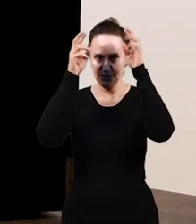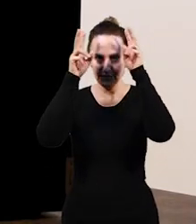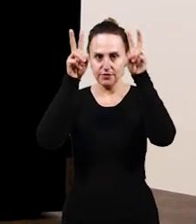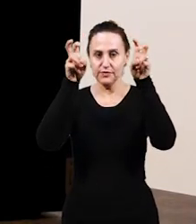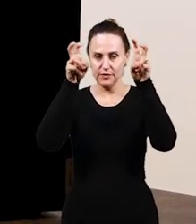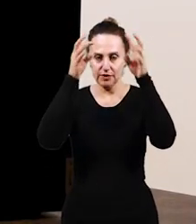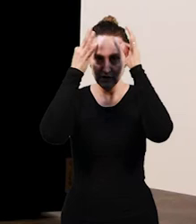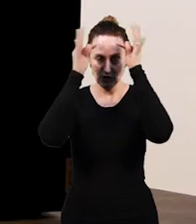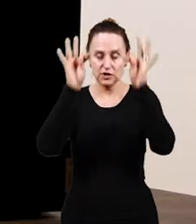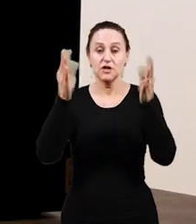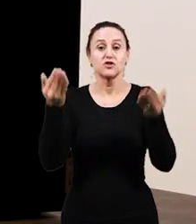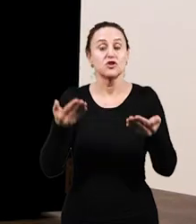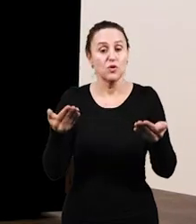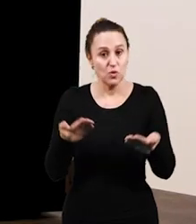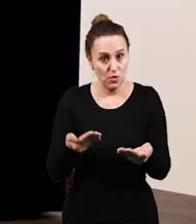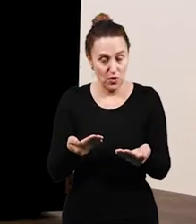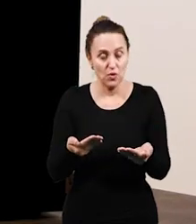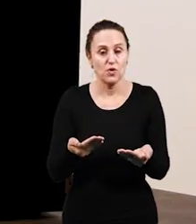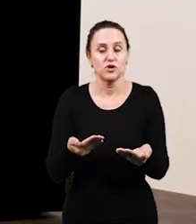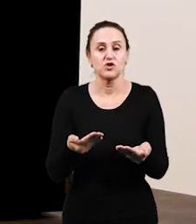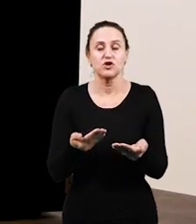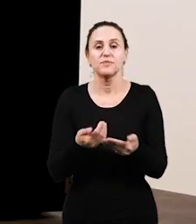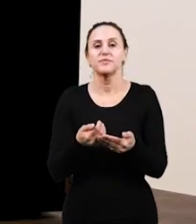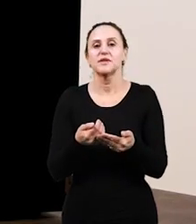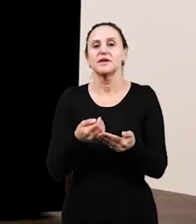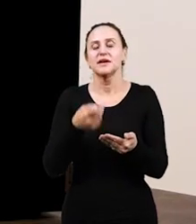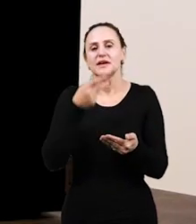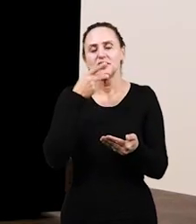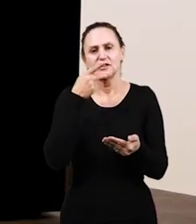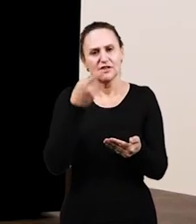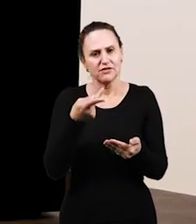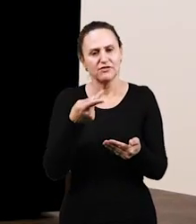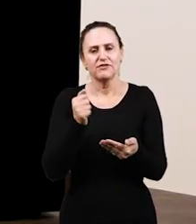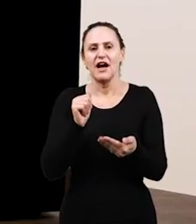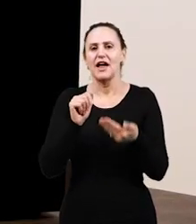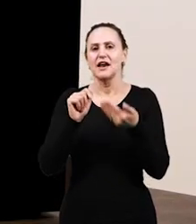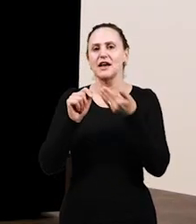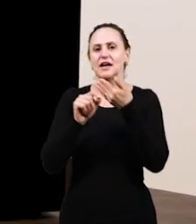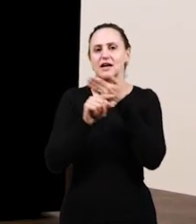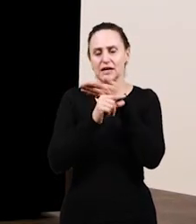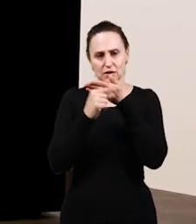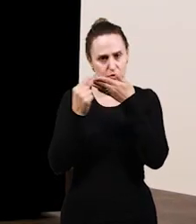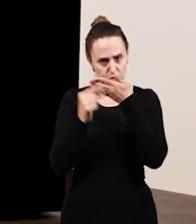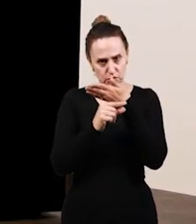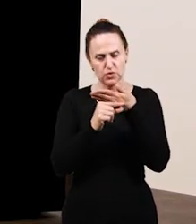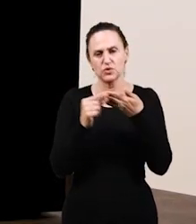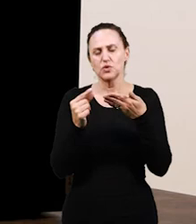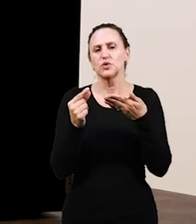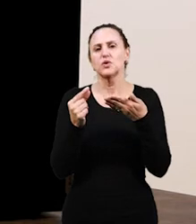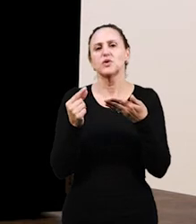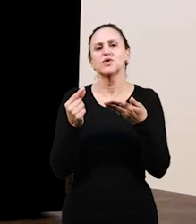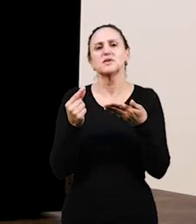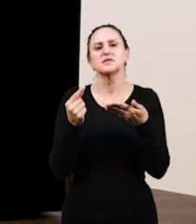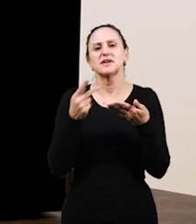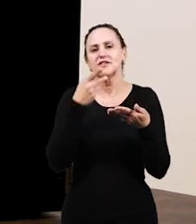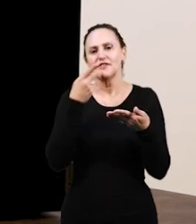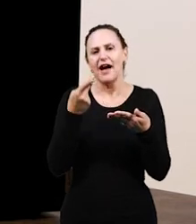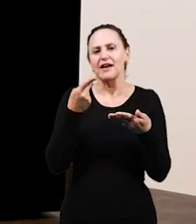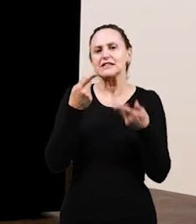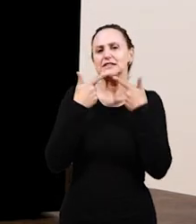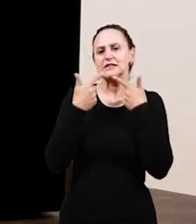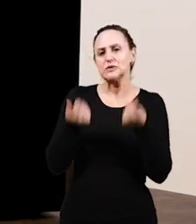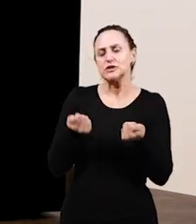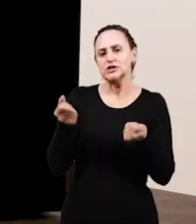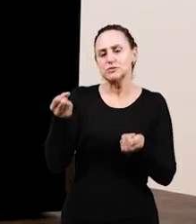estruturalismo Então muitos autores chamam por exemplo no AMR ano pavor naquele livro as grandes corridas correntes da linguística moderna